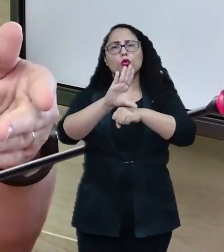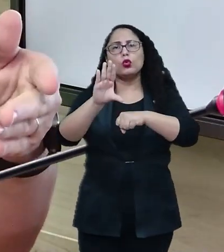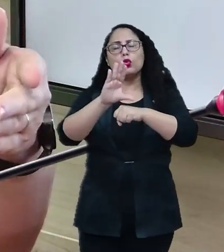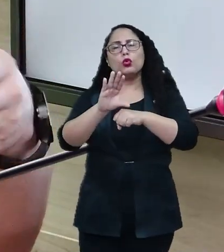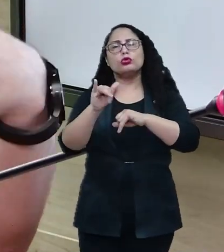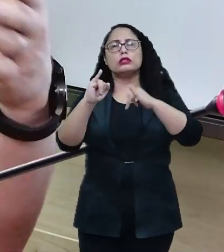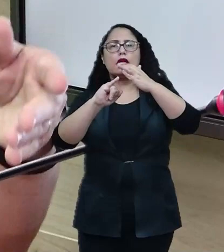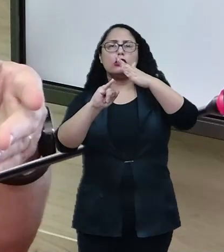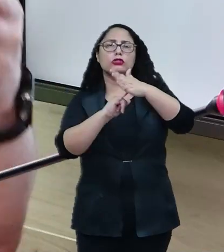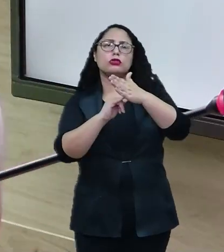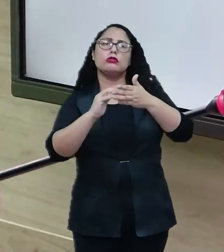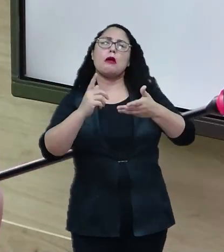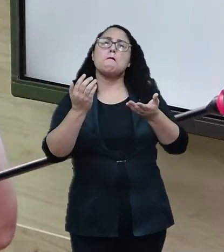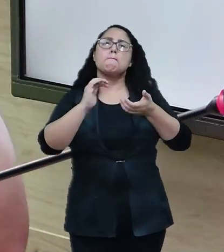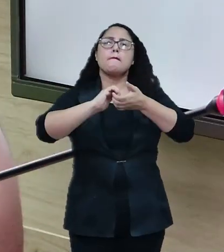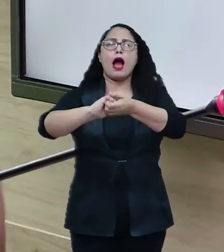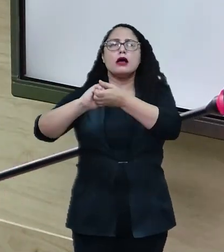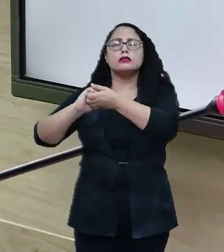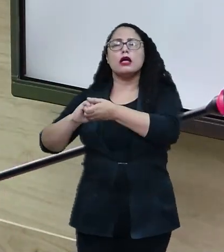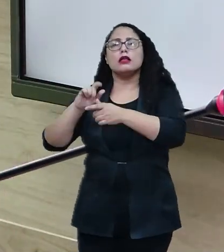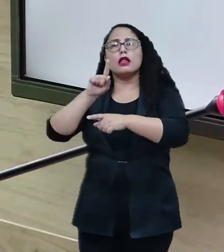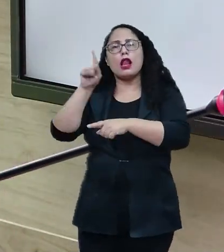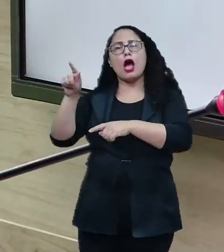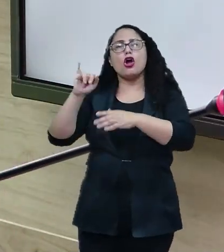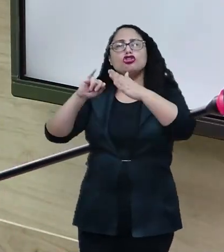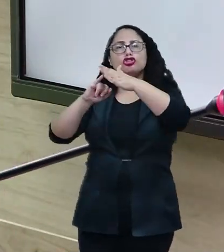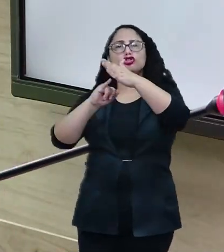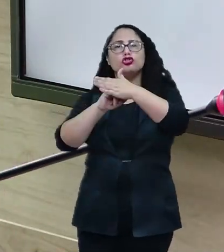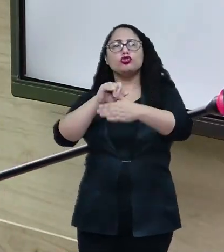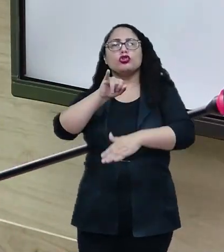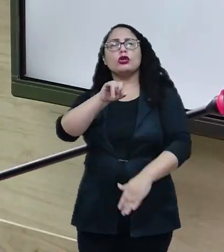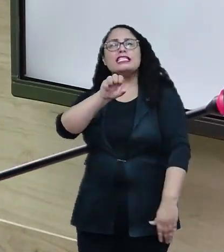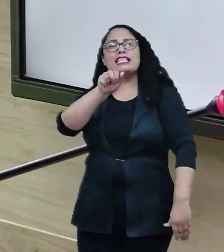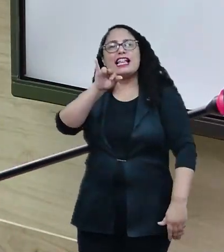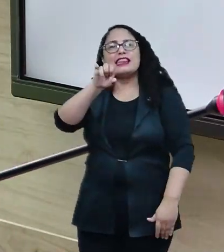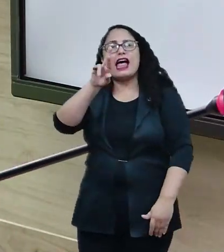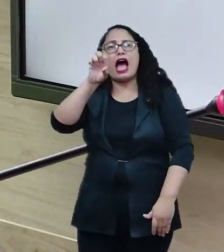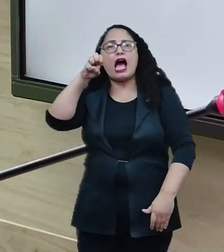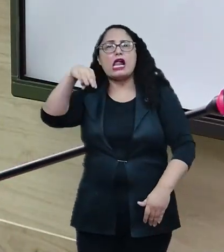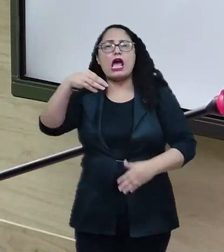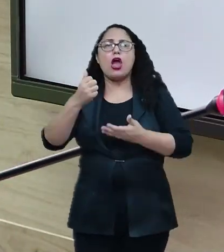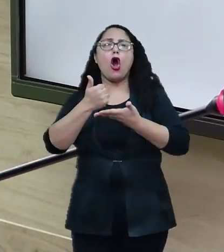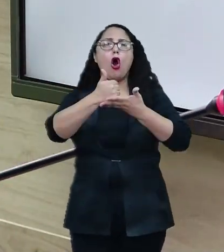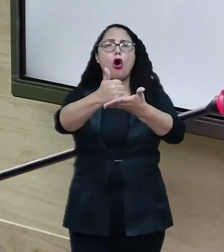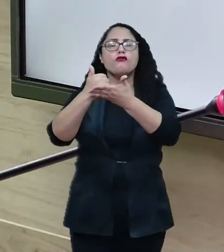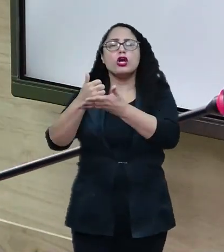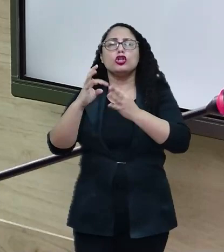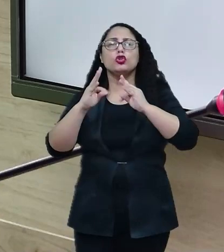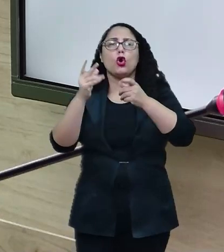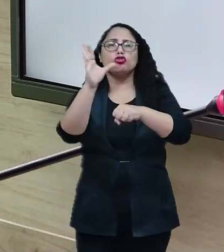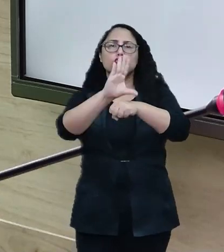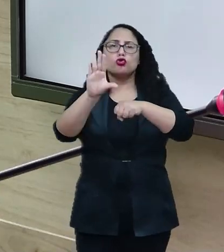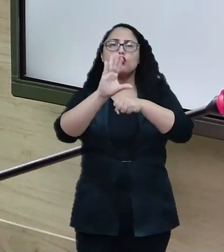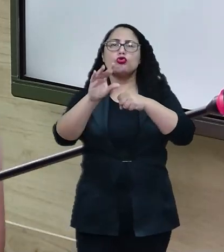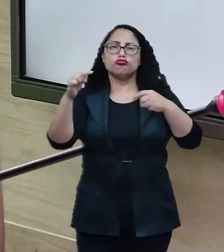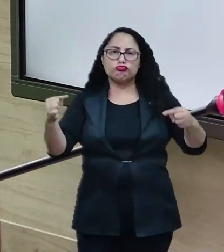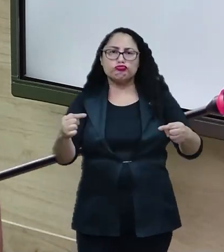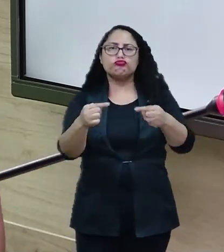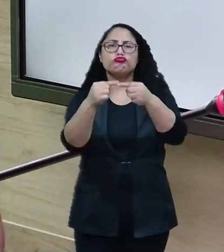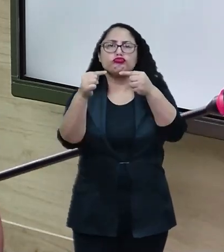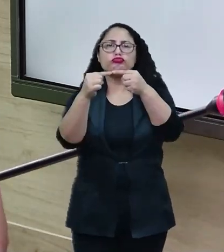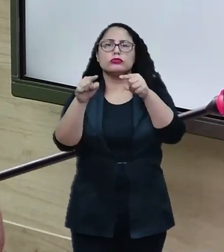a instituição parceira, no caso do Instituto Politécnico de Santarém, oferta. Então, todos os cursos que a gente consegue convergência,